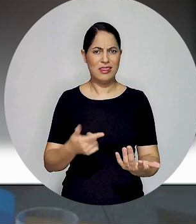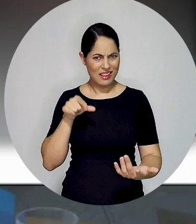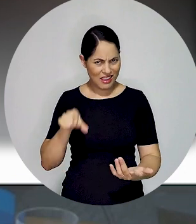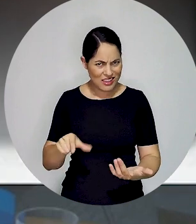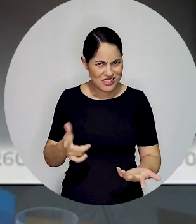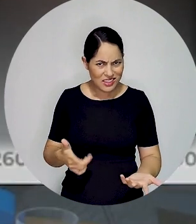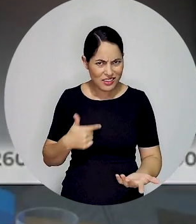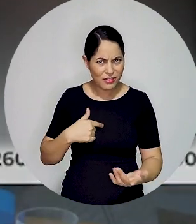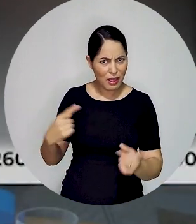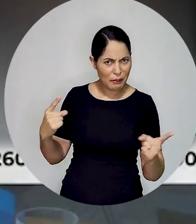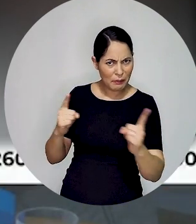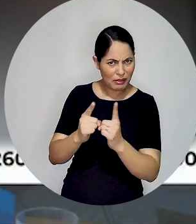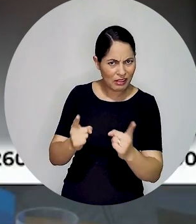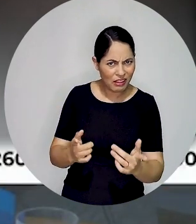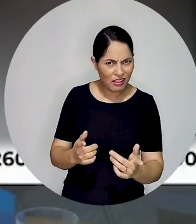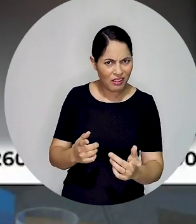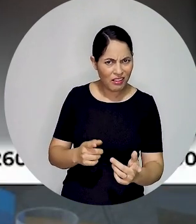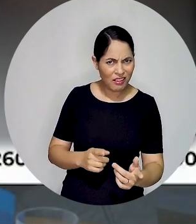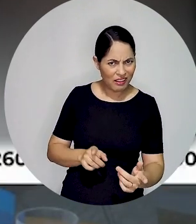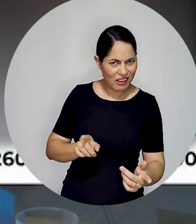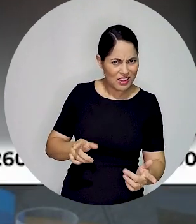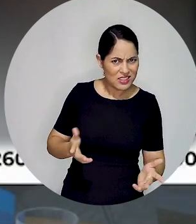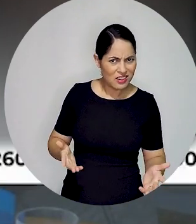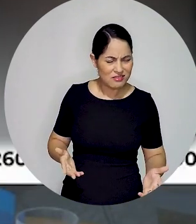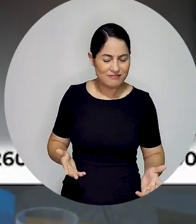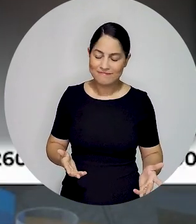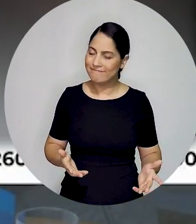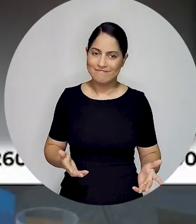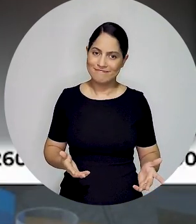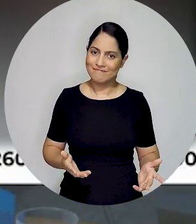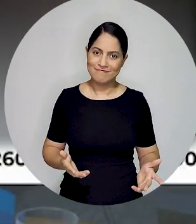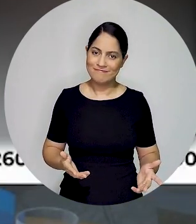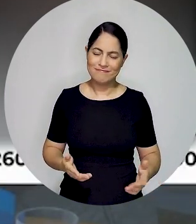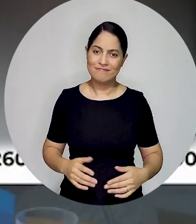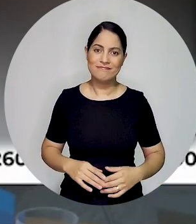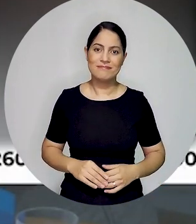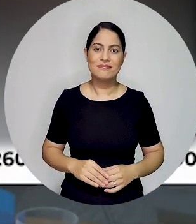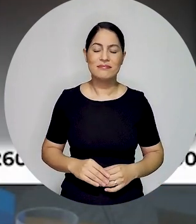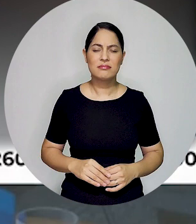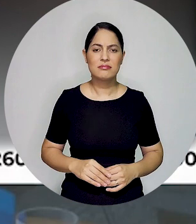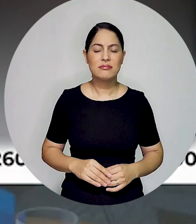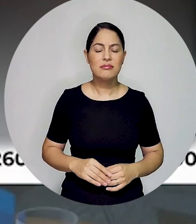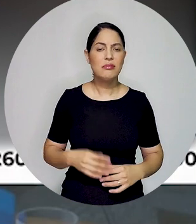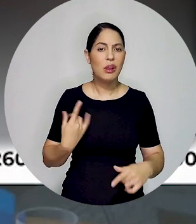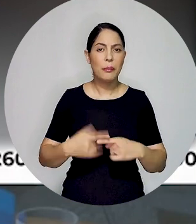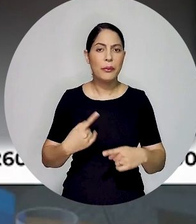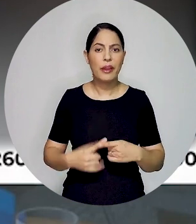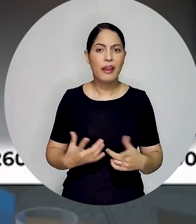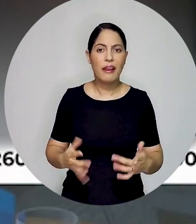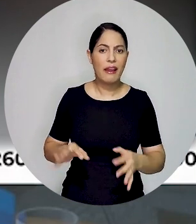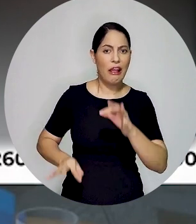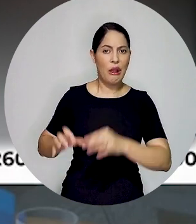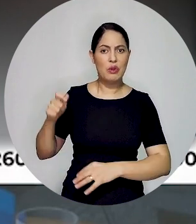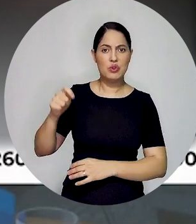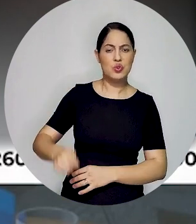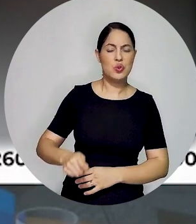tela de computador. Atrás de uma tela de computador, esse é o juiz que vai me atender? É ele?